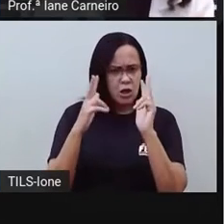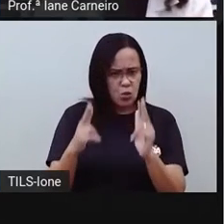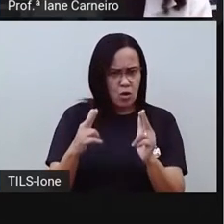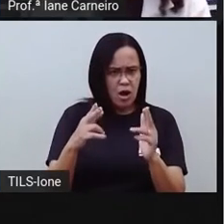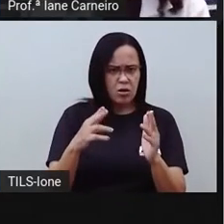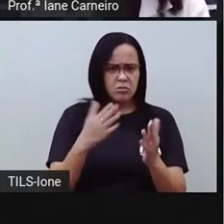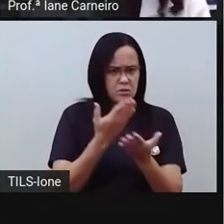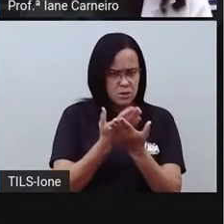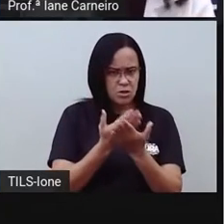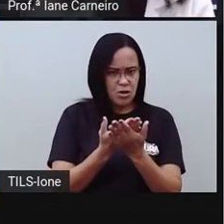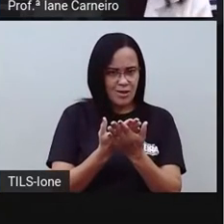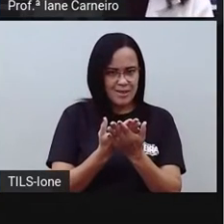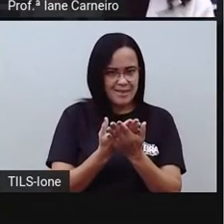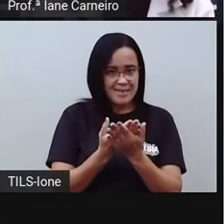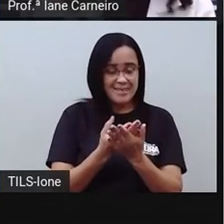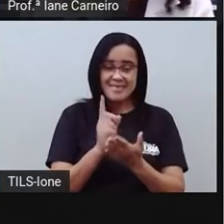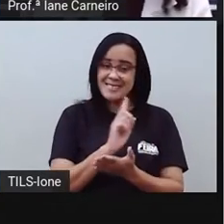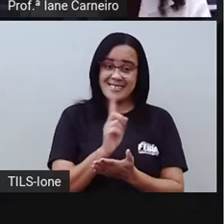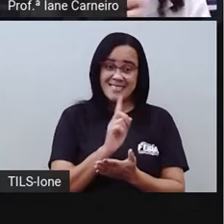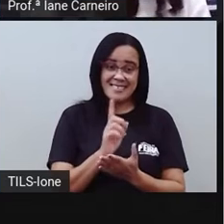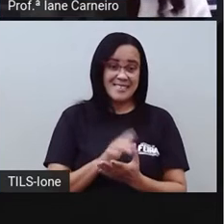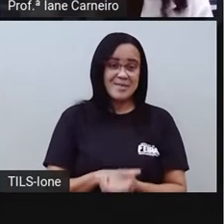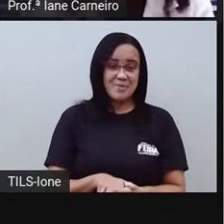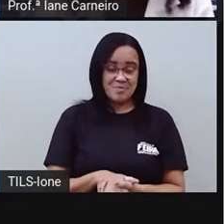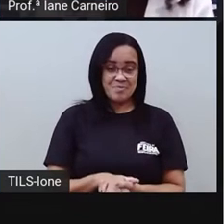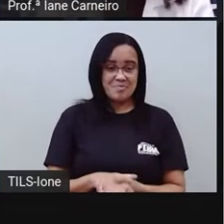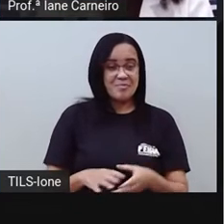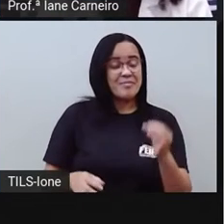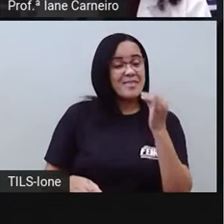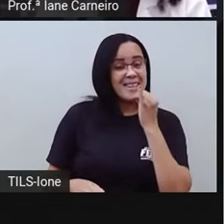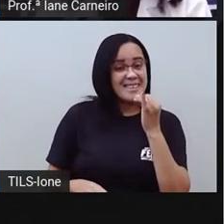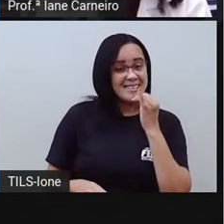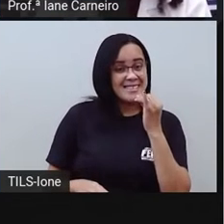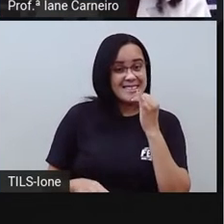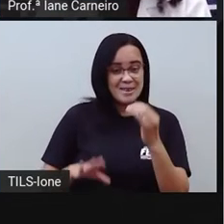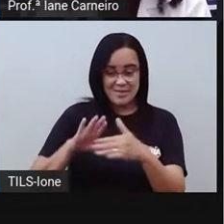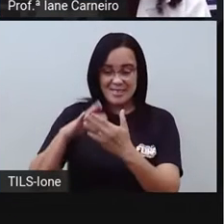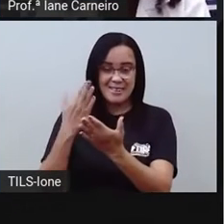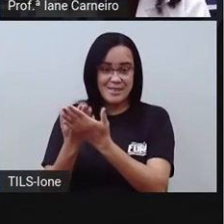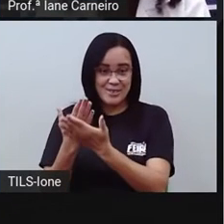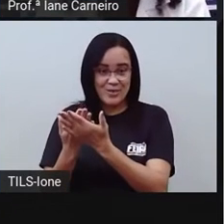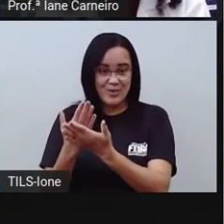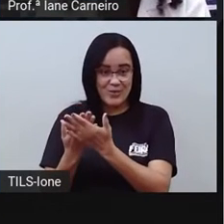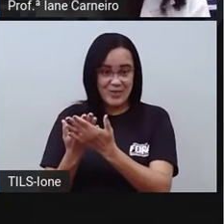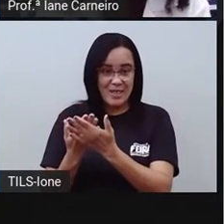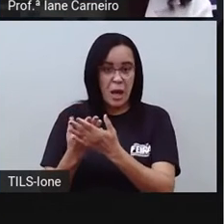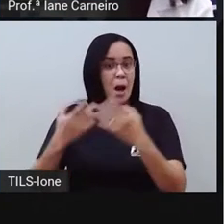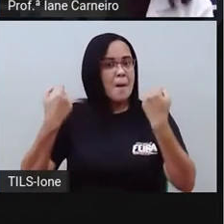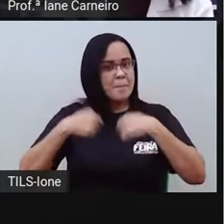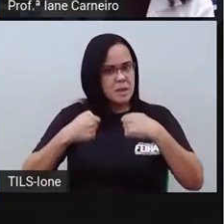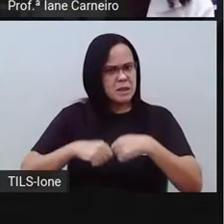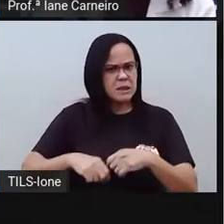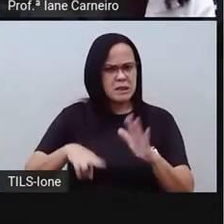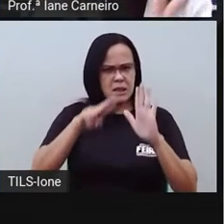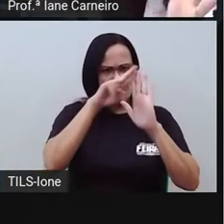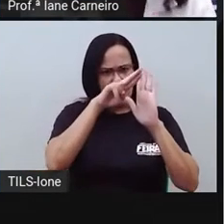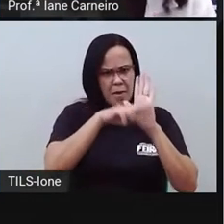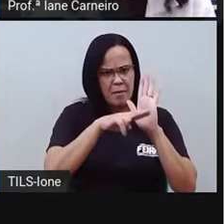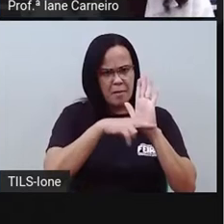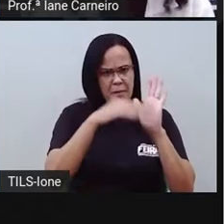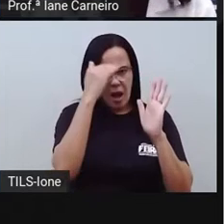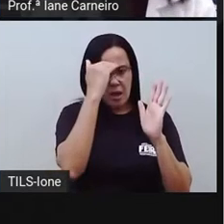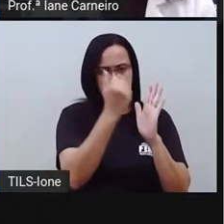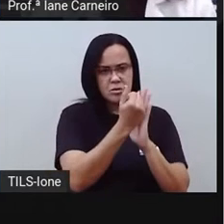gente segue, em casa não. Por exemplo, entrar em fila. Na escola, às vezes, tem isso, né? Mas em casa não tem. A gente não precisa andar